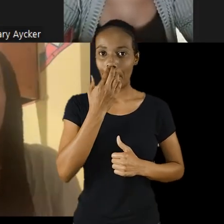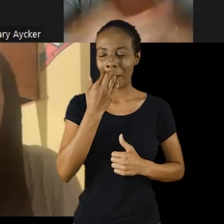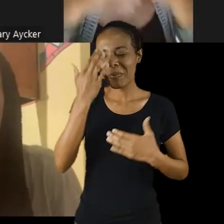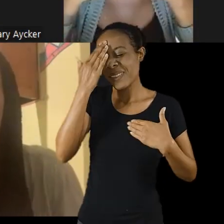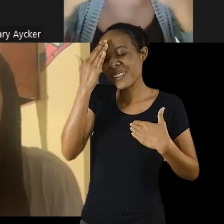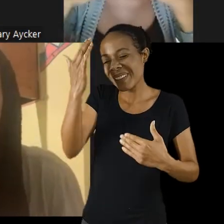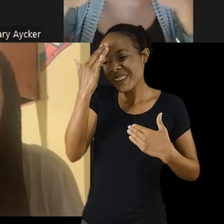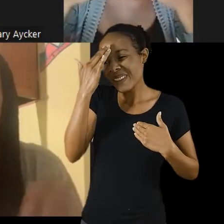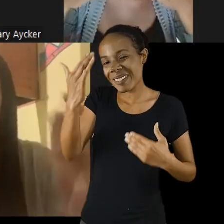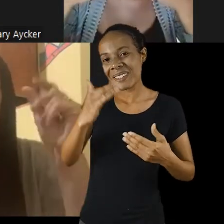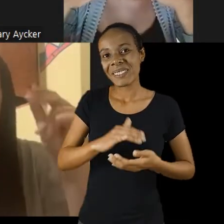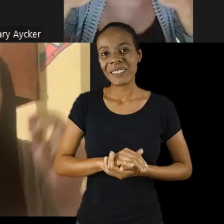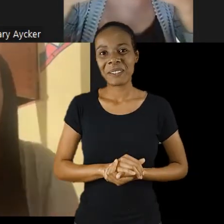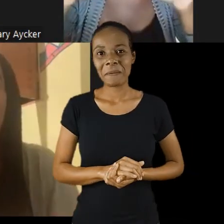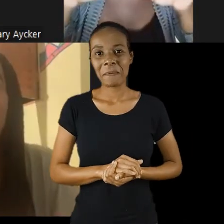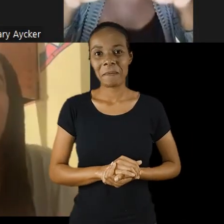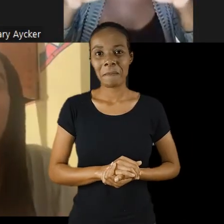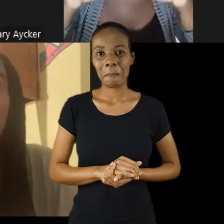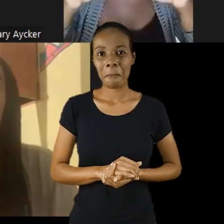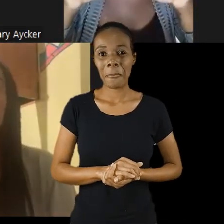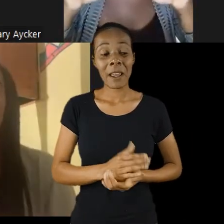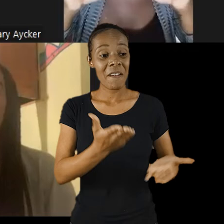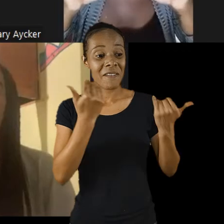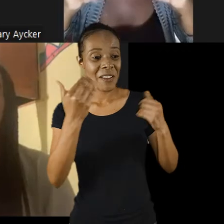Nega, vem pra BH.